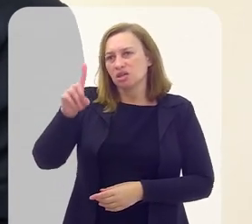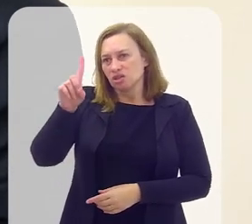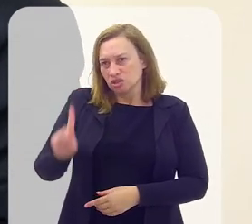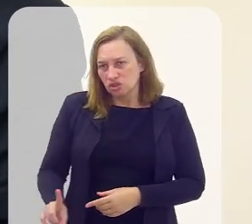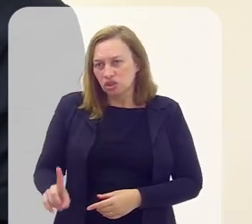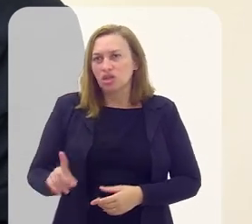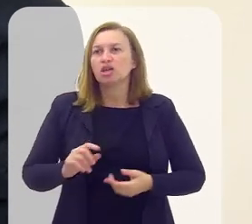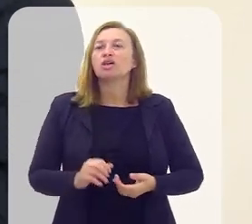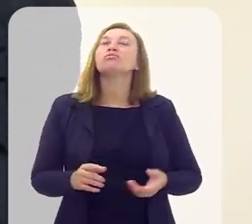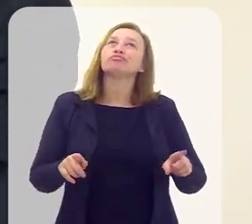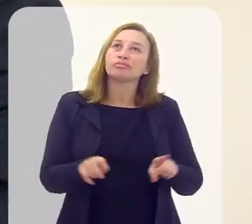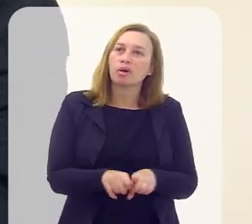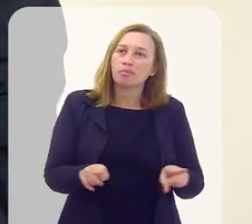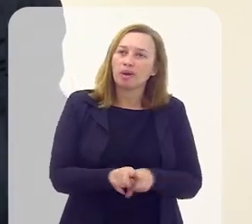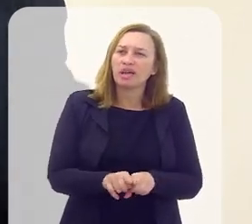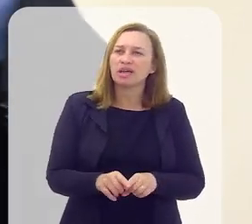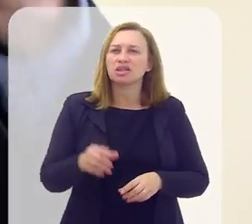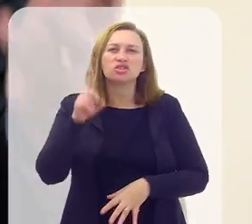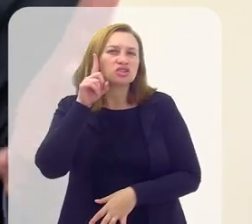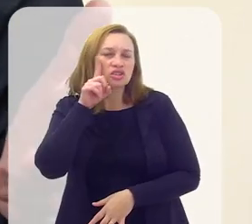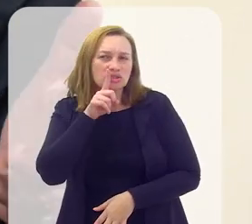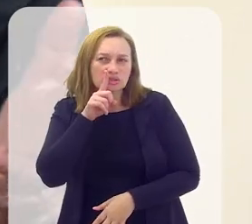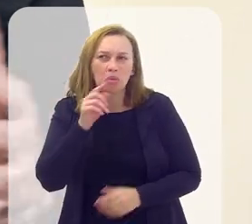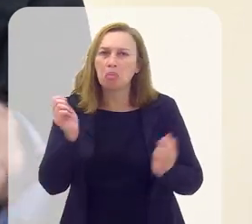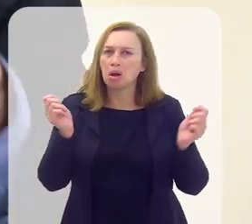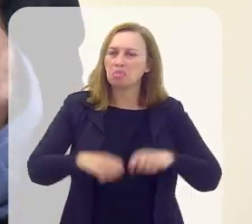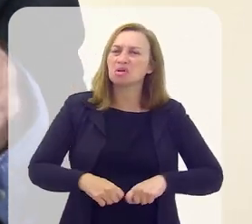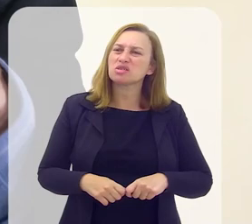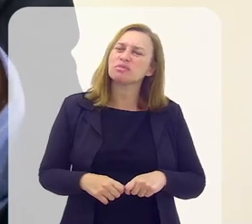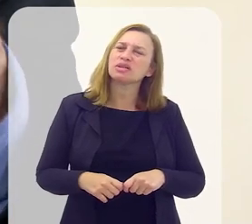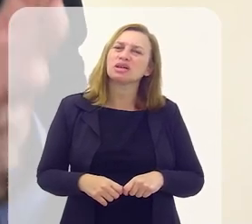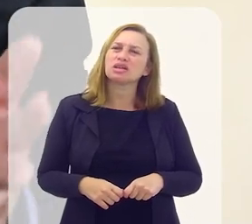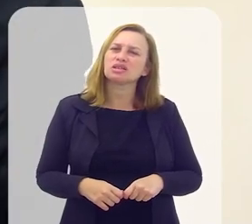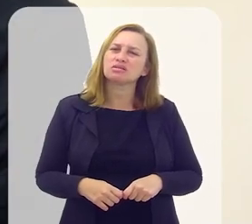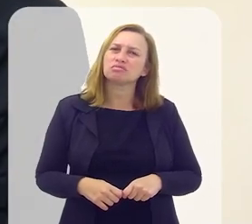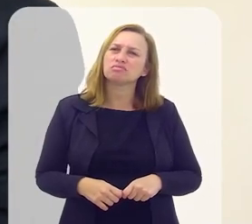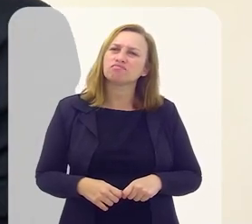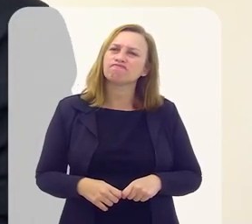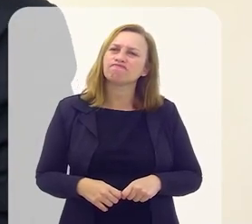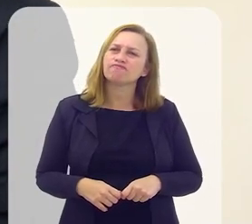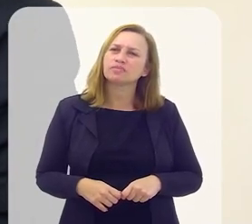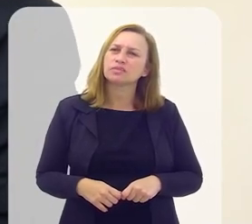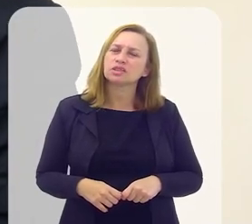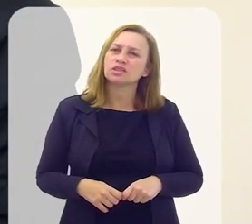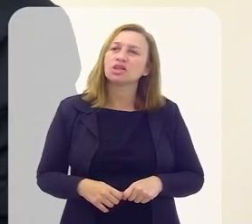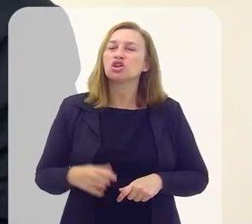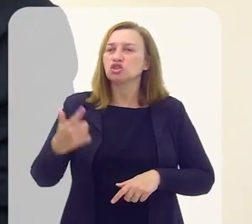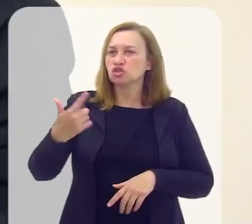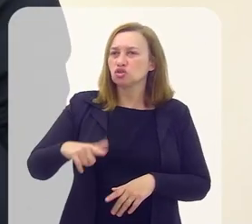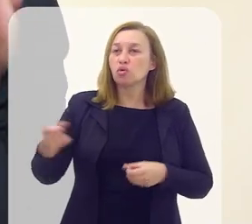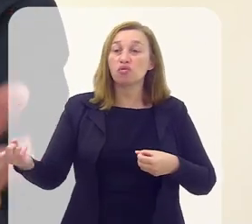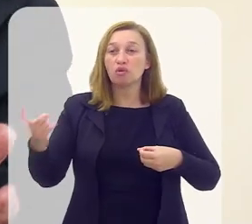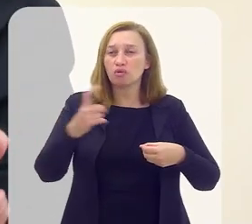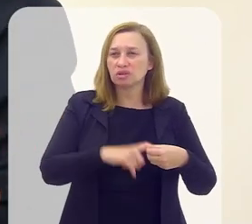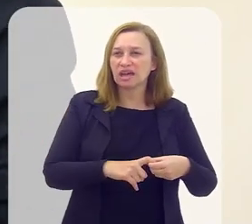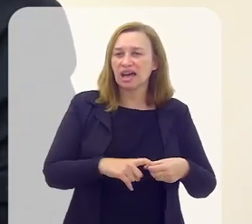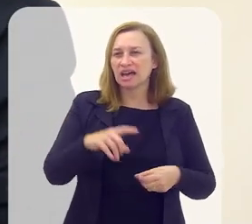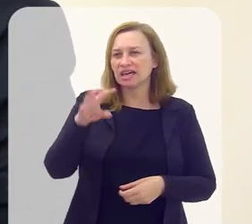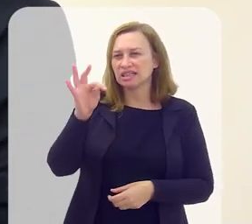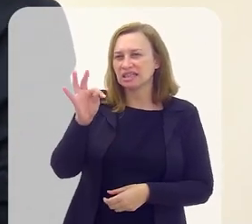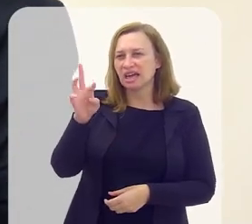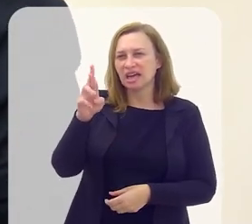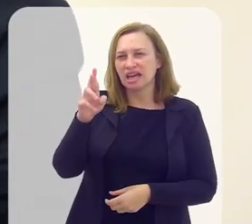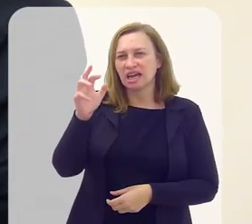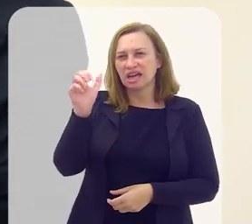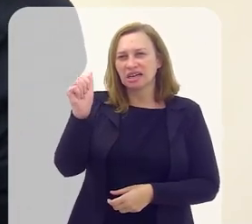Polônia, como eu falei, Hungria, Estados Unidos, uma possibilidade de Trump ser reeleito ano que